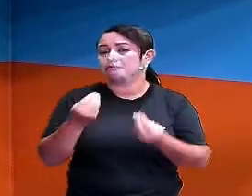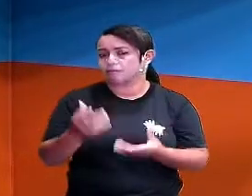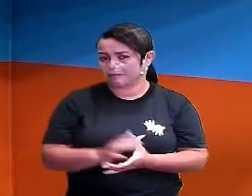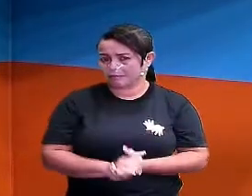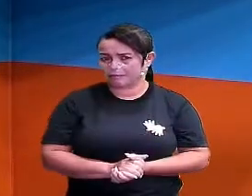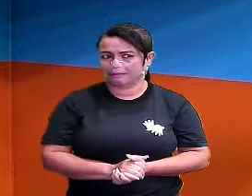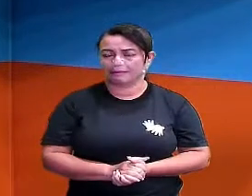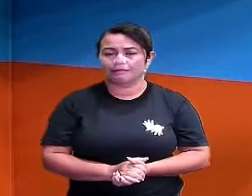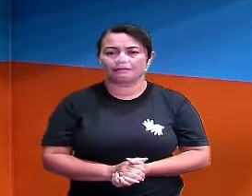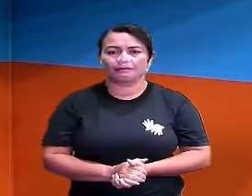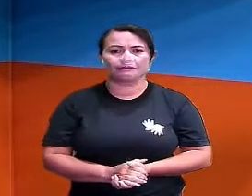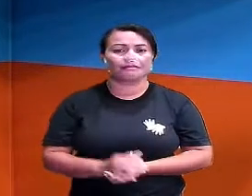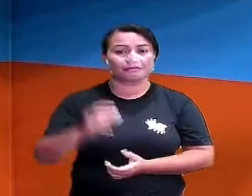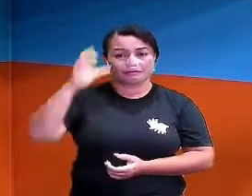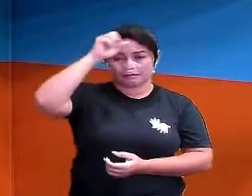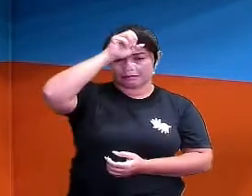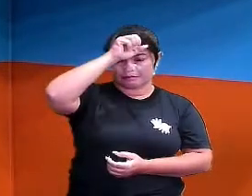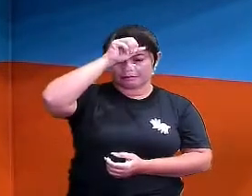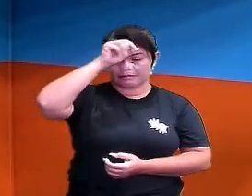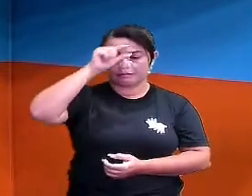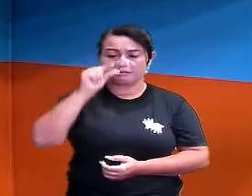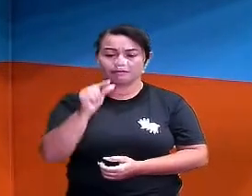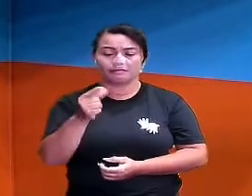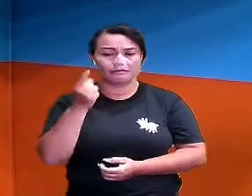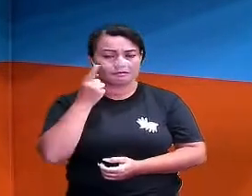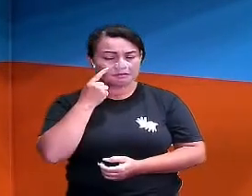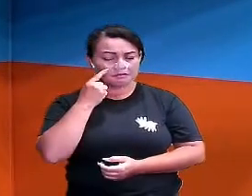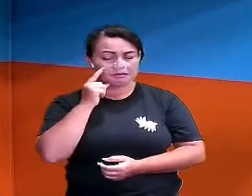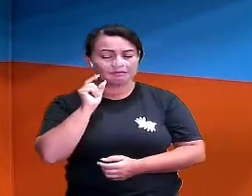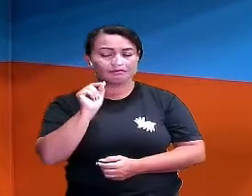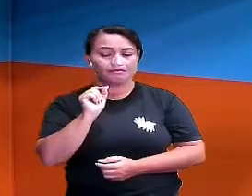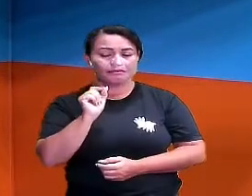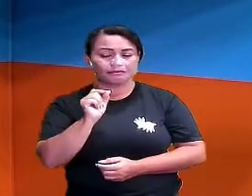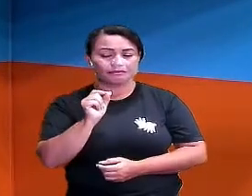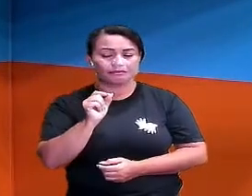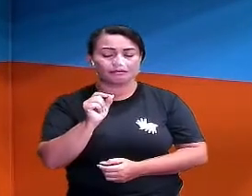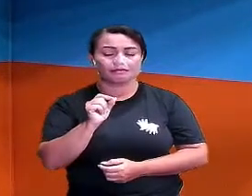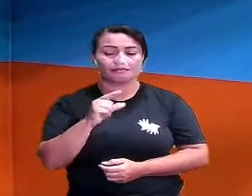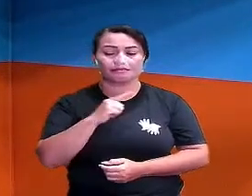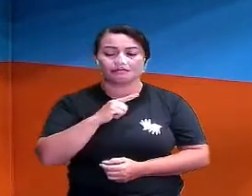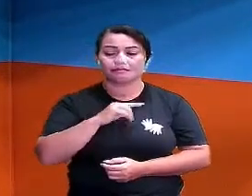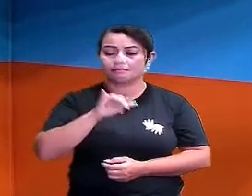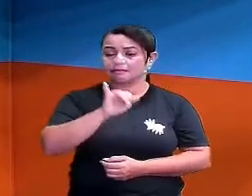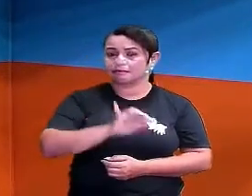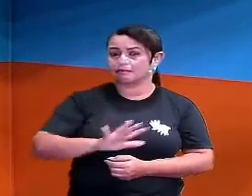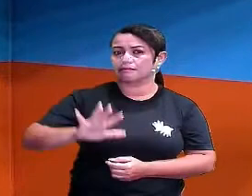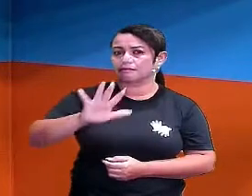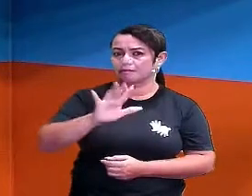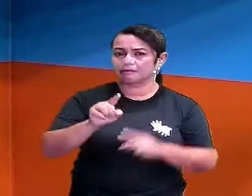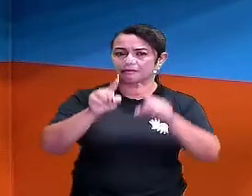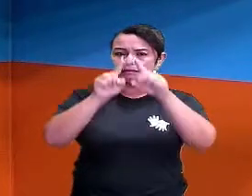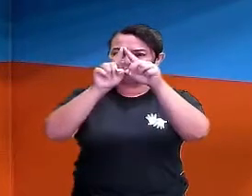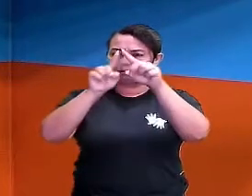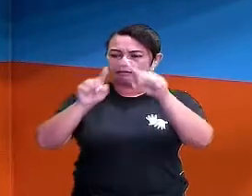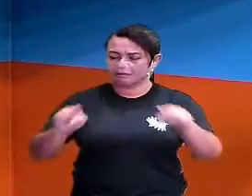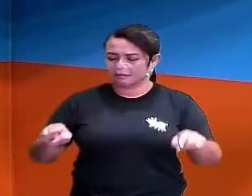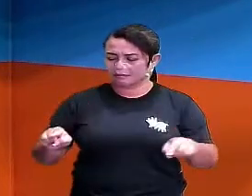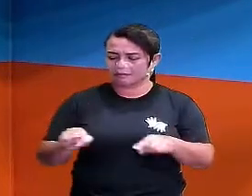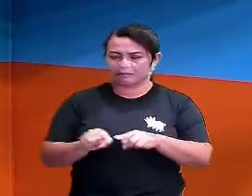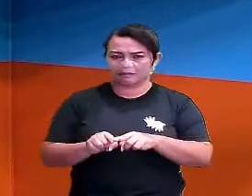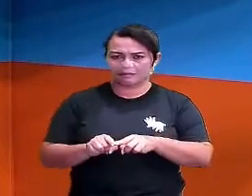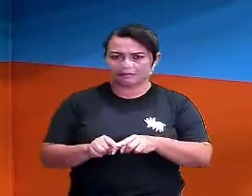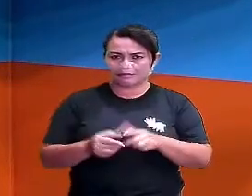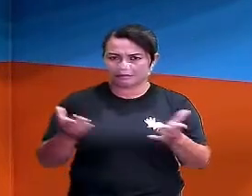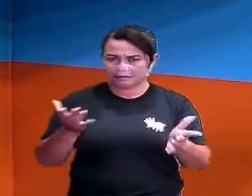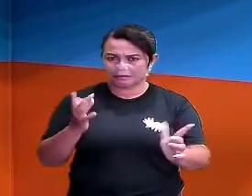lados? Vamos compreender um pouco? Compreendendo um pouco sobre polígonos e triângulos, a gente vai chegar aí